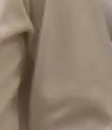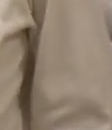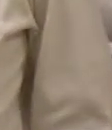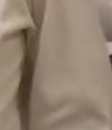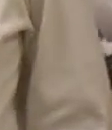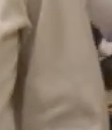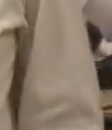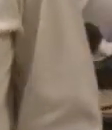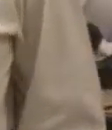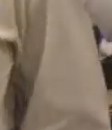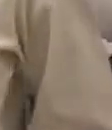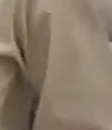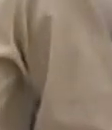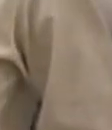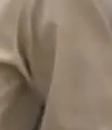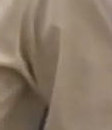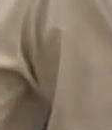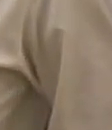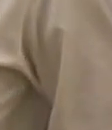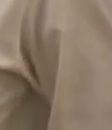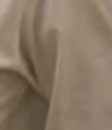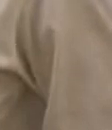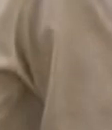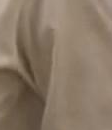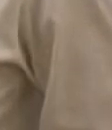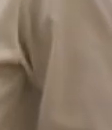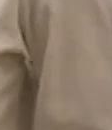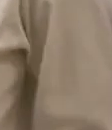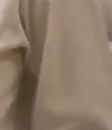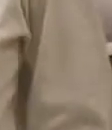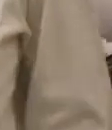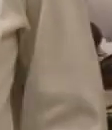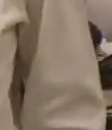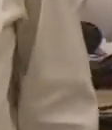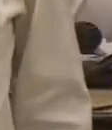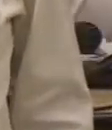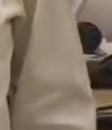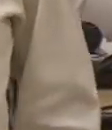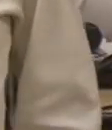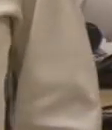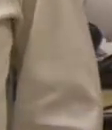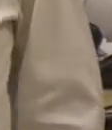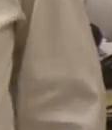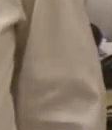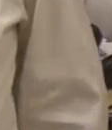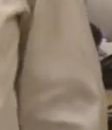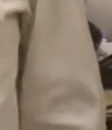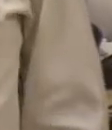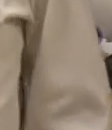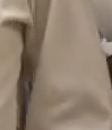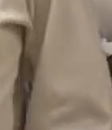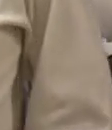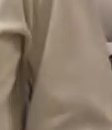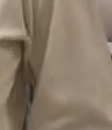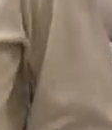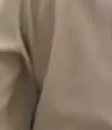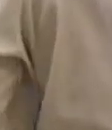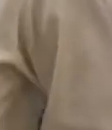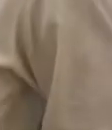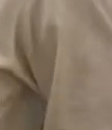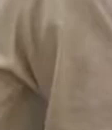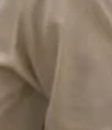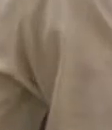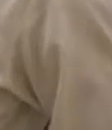com ética, com cidadania a questão da educação. Nossos filhos têm que estar o dia inteiro na escola. Escola boa. Não